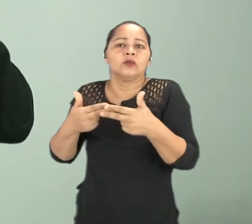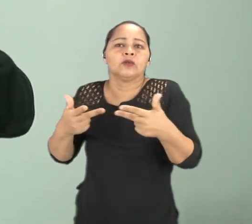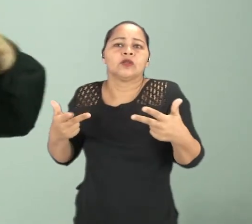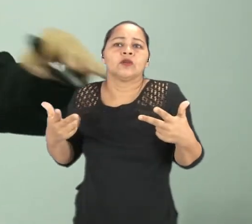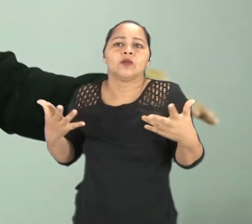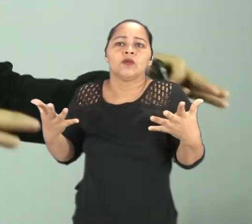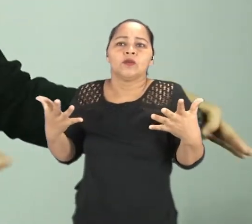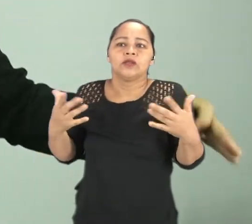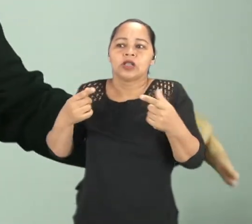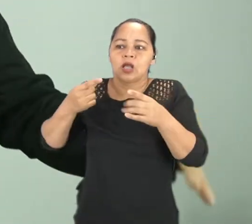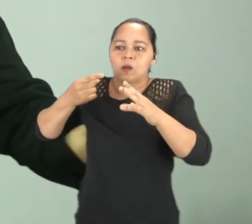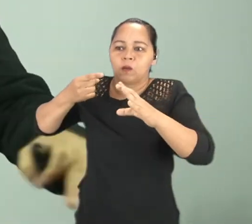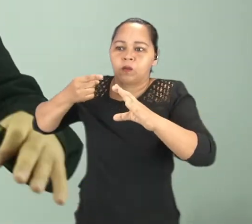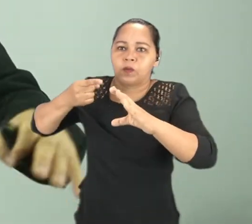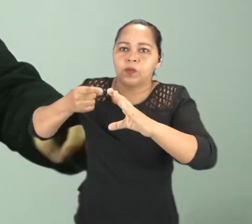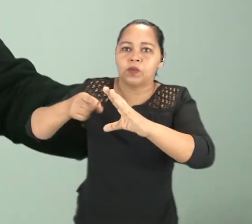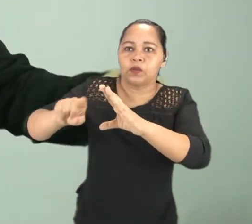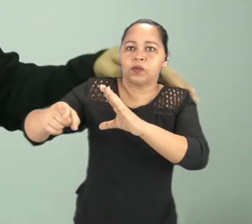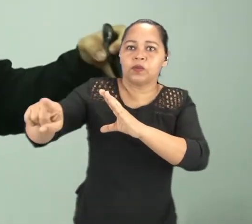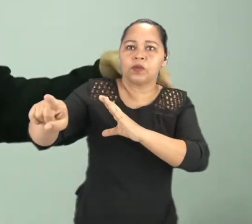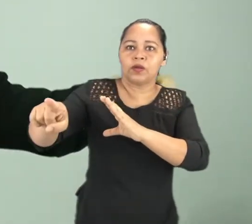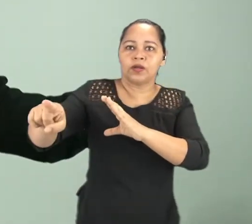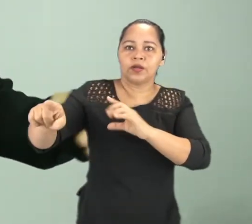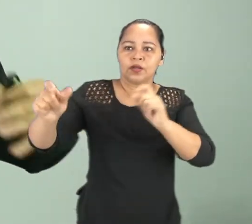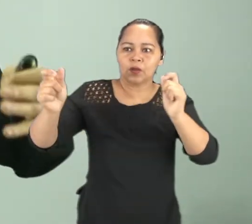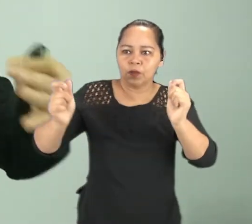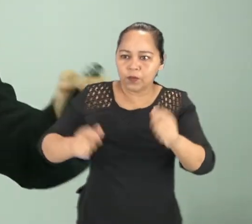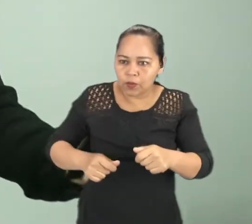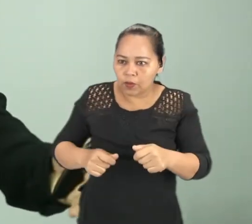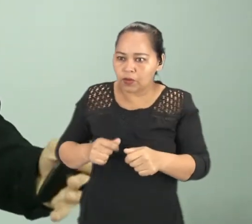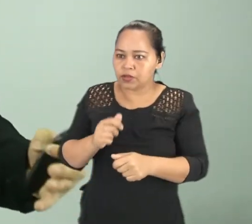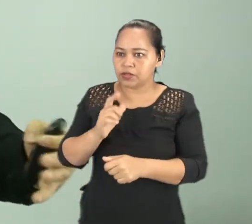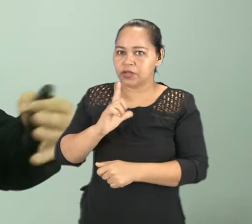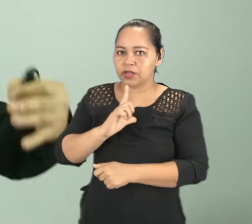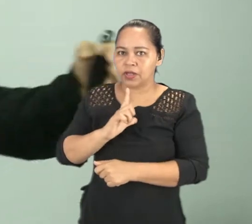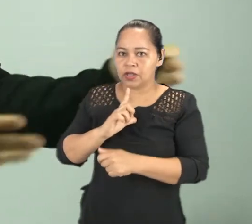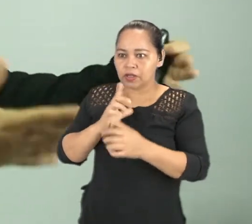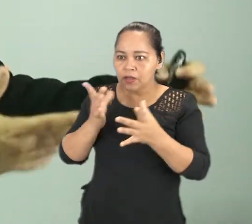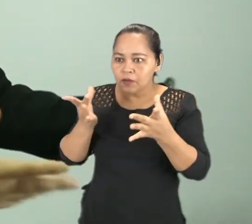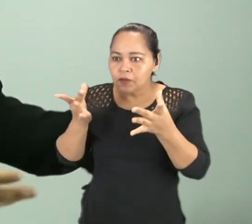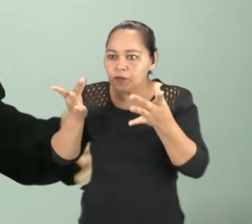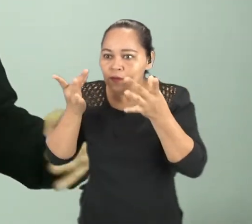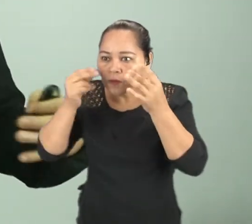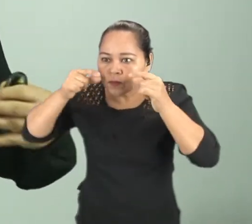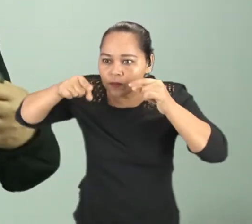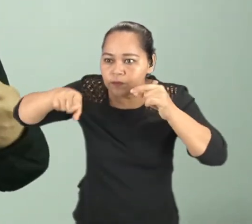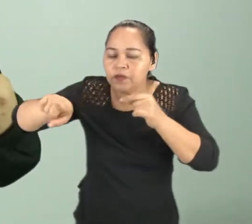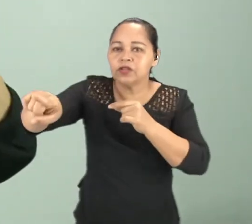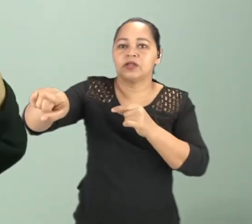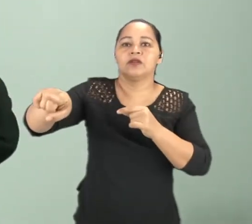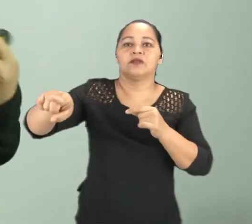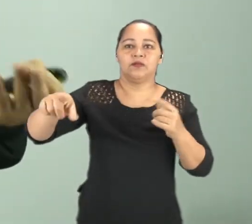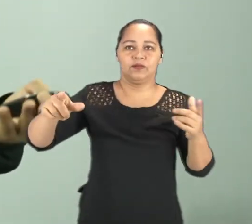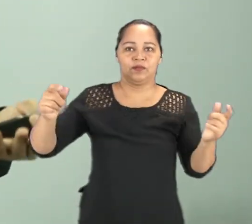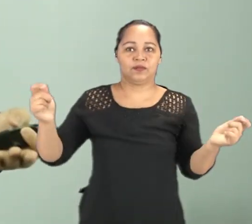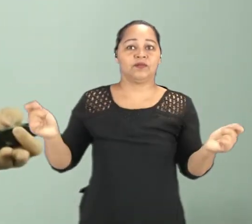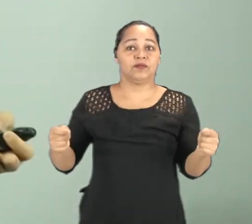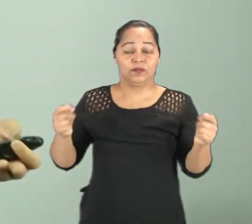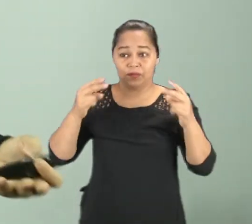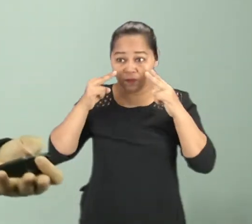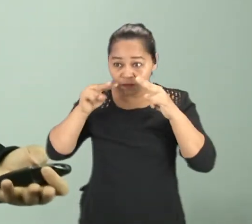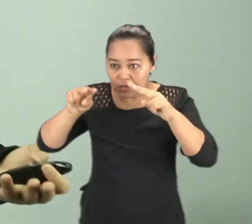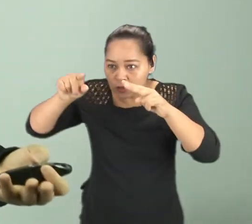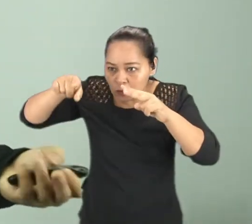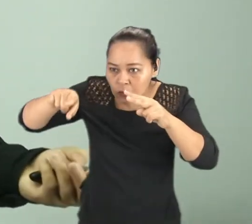que está além daquilo que eu possa ver, que eu acredito em coisas que a maioria pode